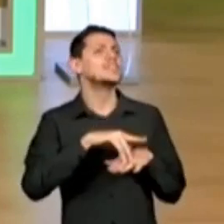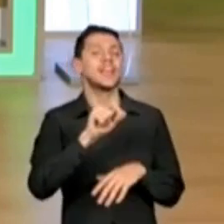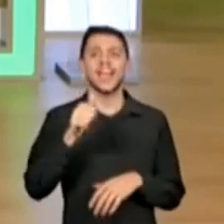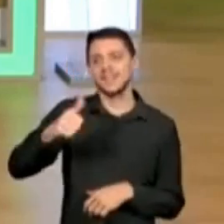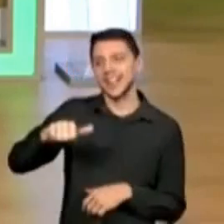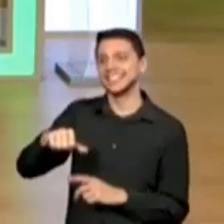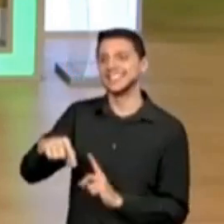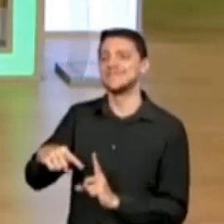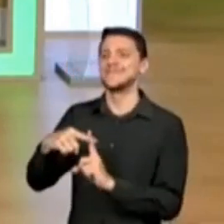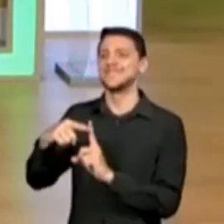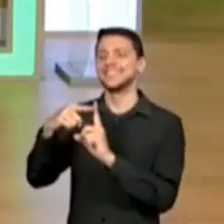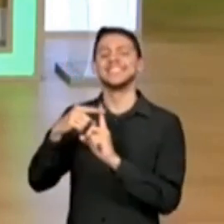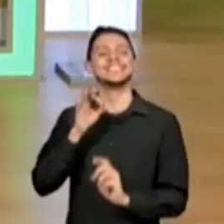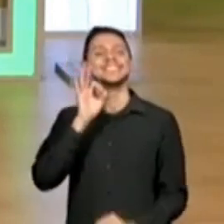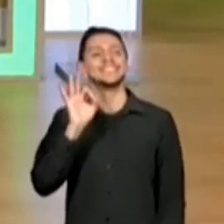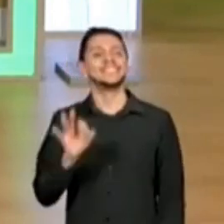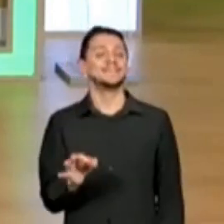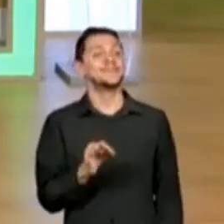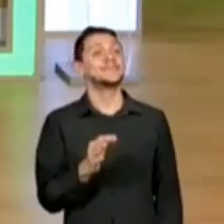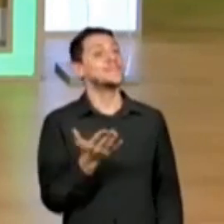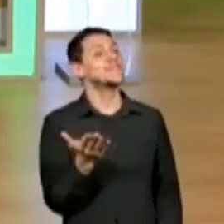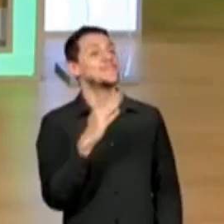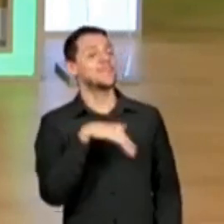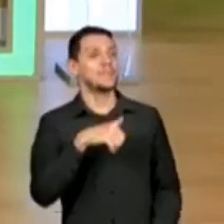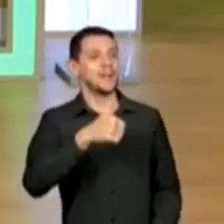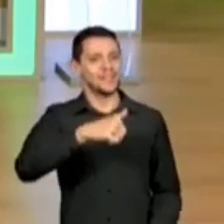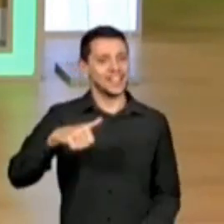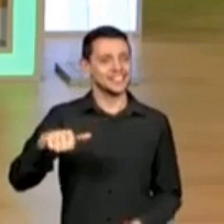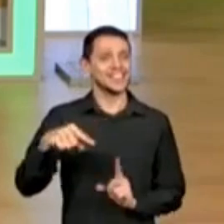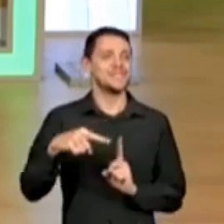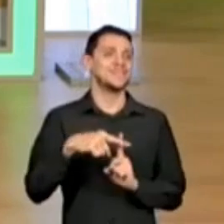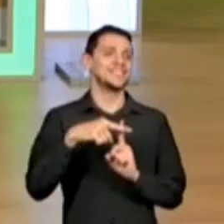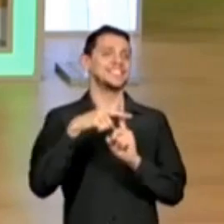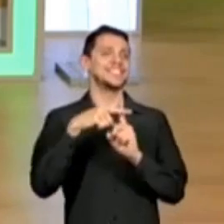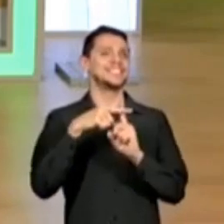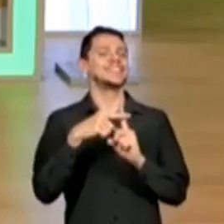é, vão lá nas nossas avaliações e avaliem essa aula positivamente.